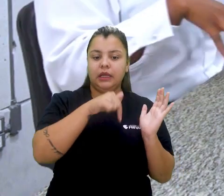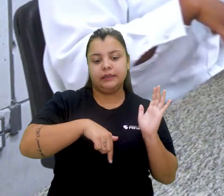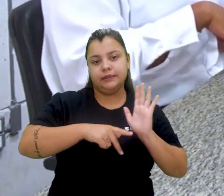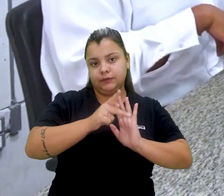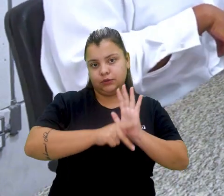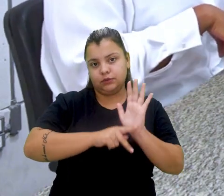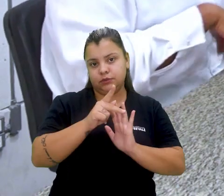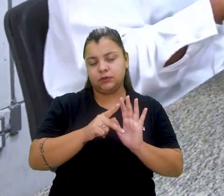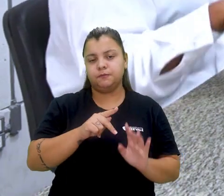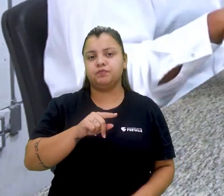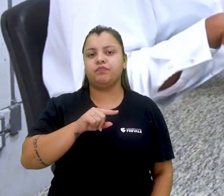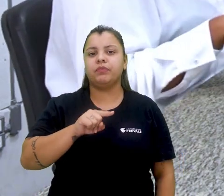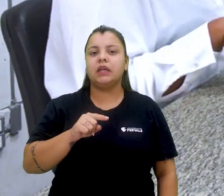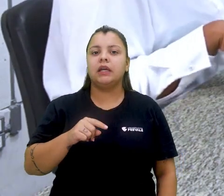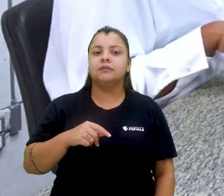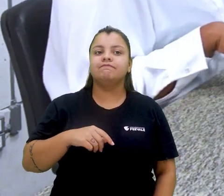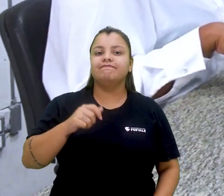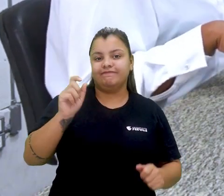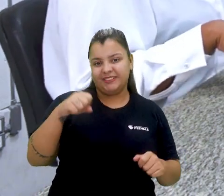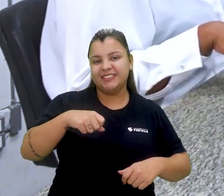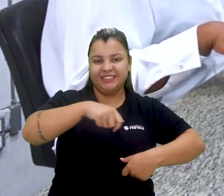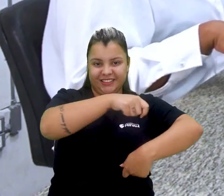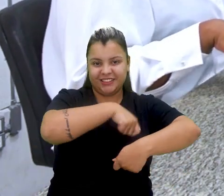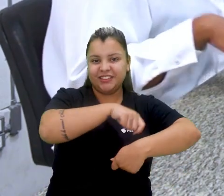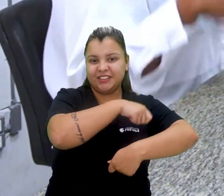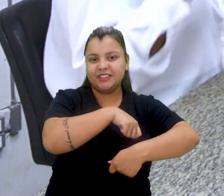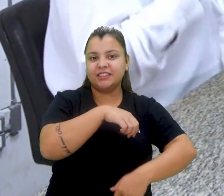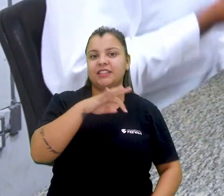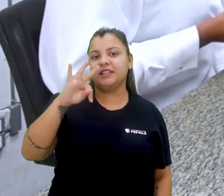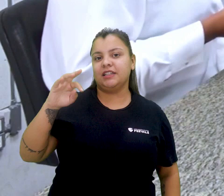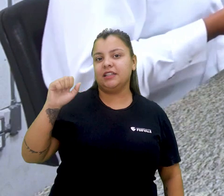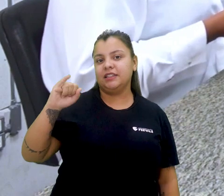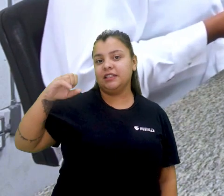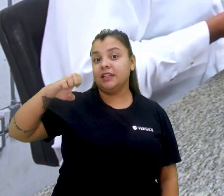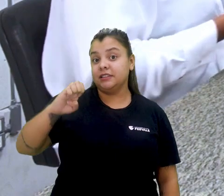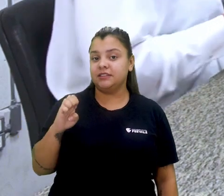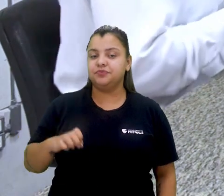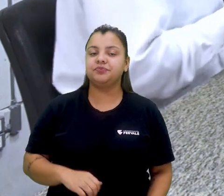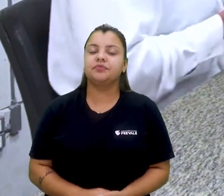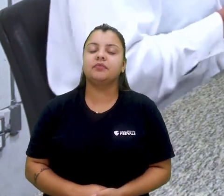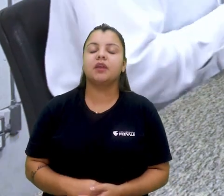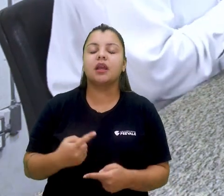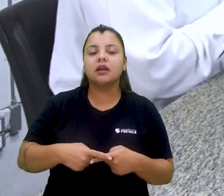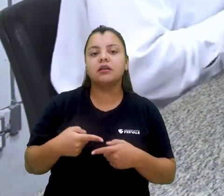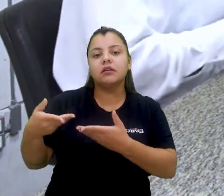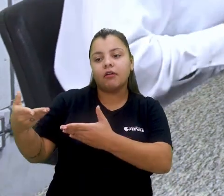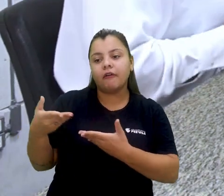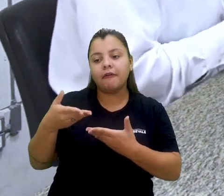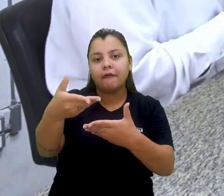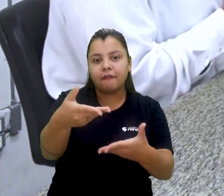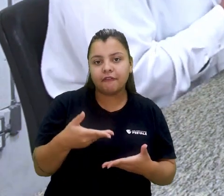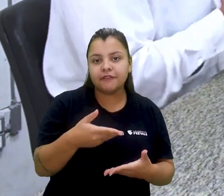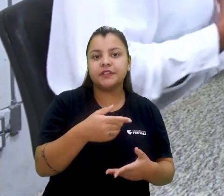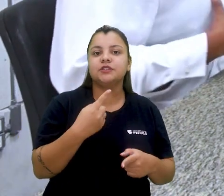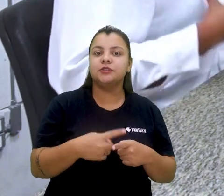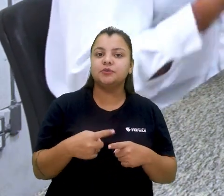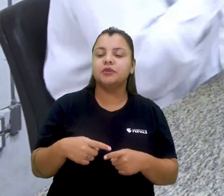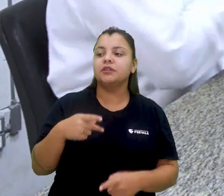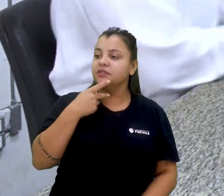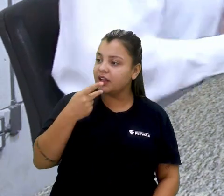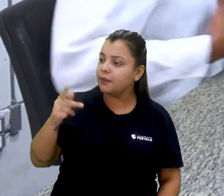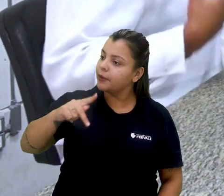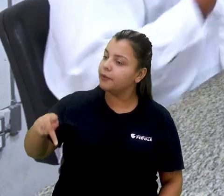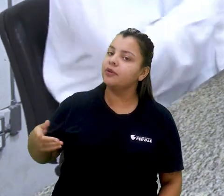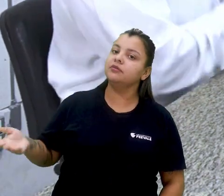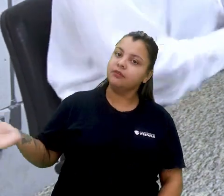projeto que ela é da Gastronomia né que a Taí e eu queria muito que ela te conhecesse e daí por isso que eu também com esse contato direto com o profe assim